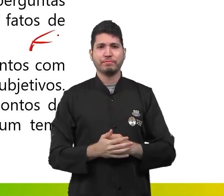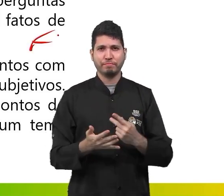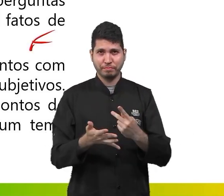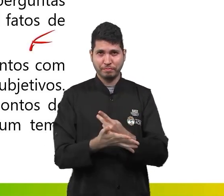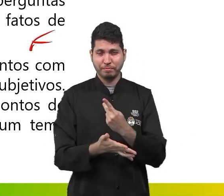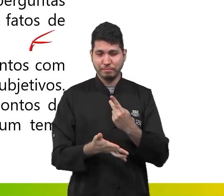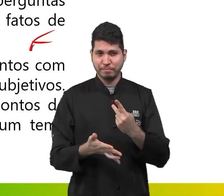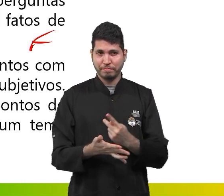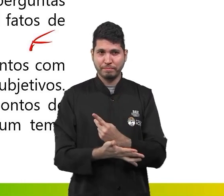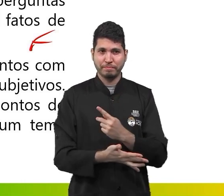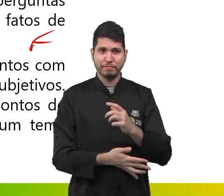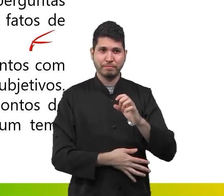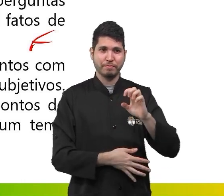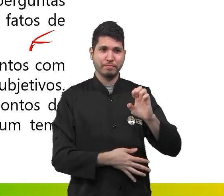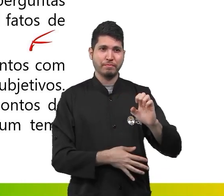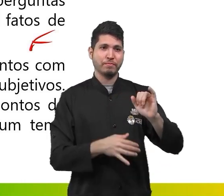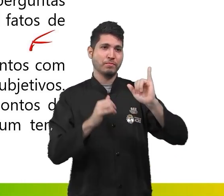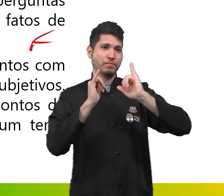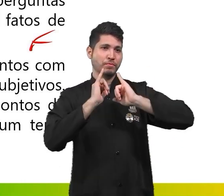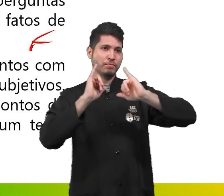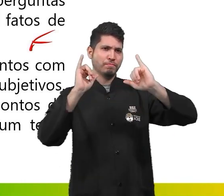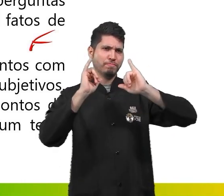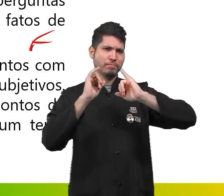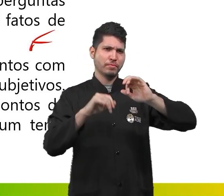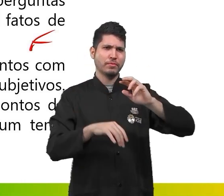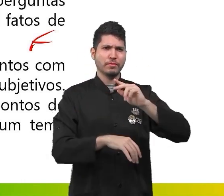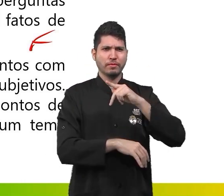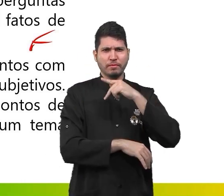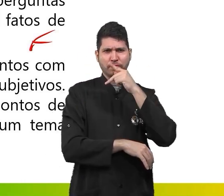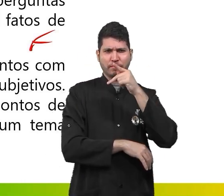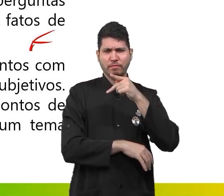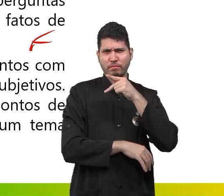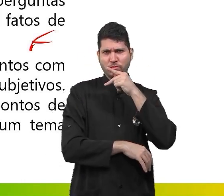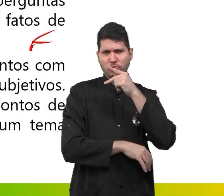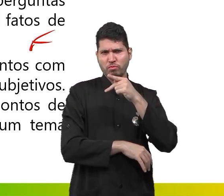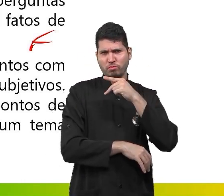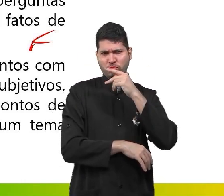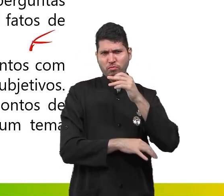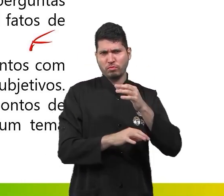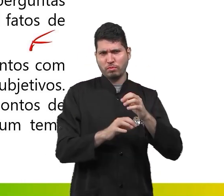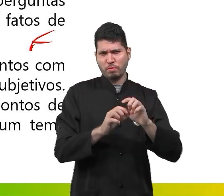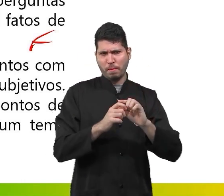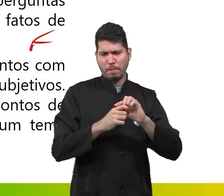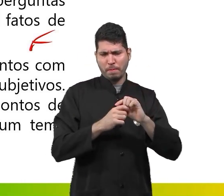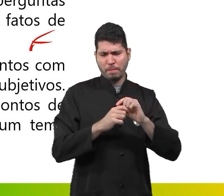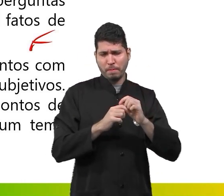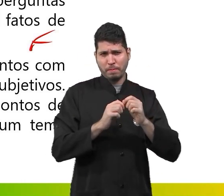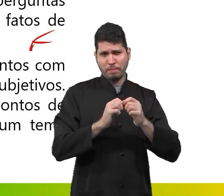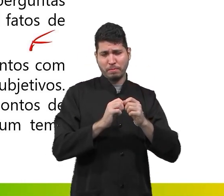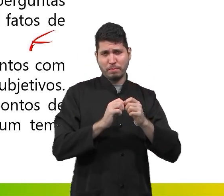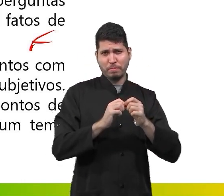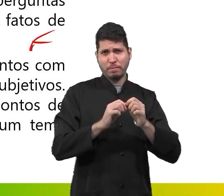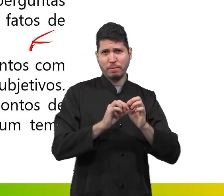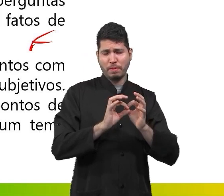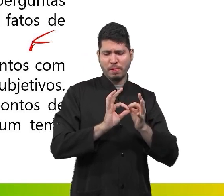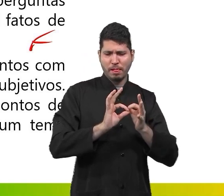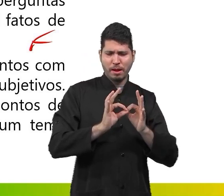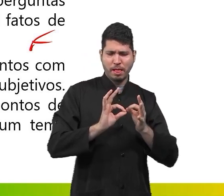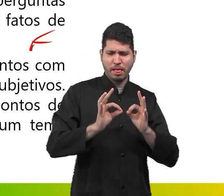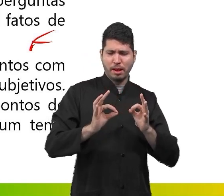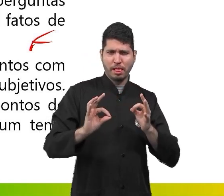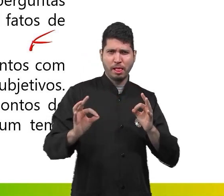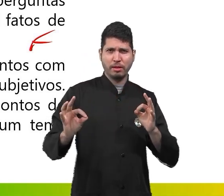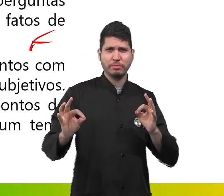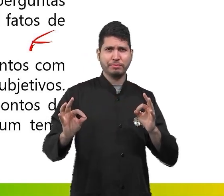E a notícia é um relato extenso. De novo, né, galera? Esse extenso pertence à reportagem. Então, a gente